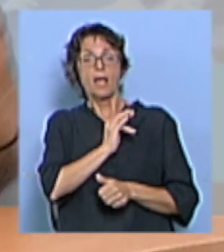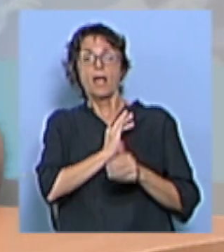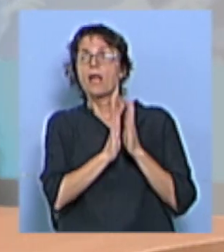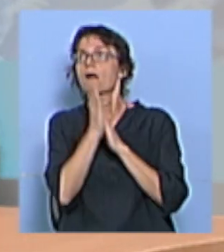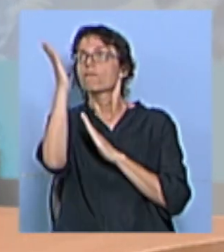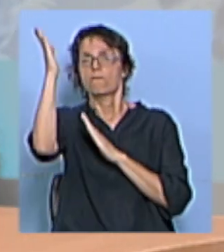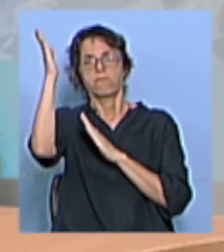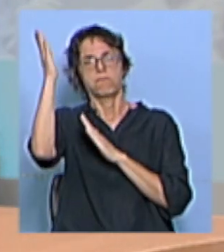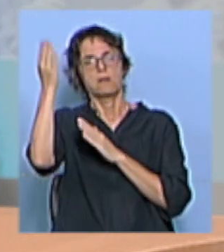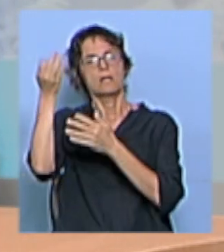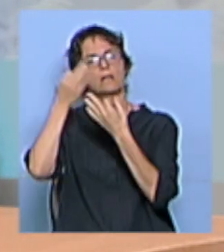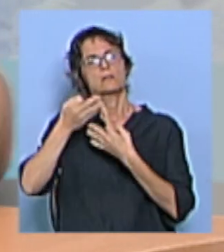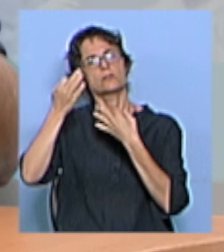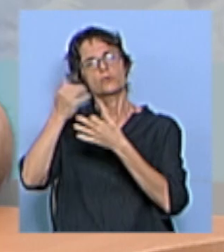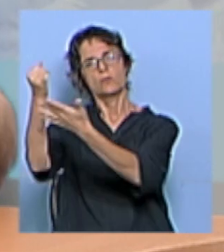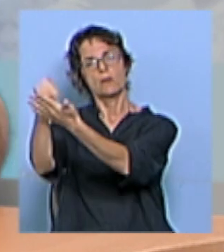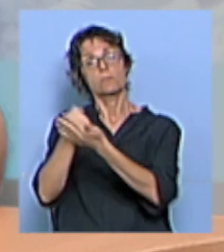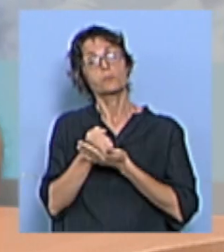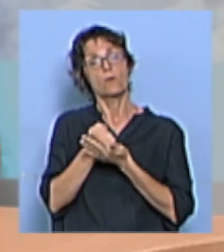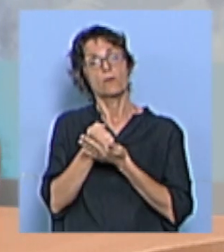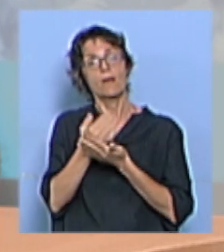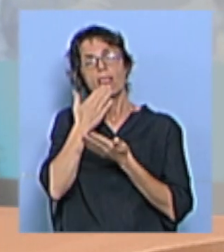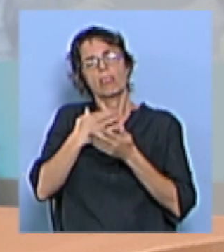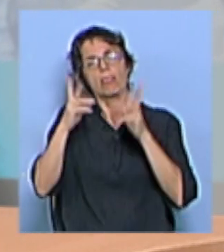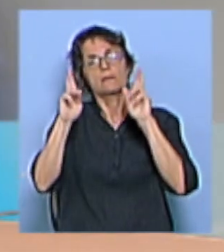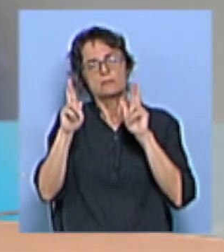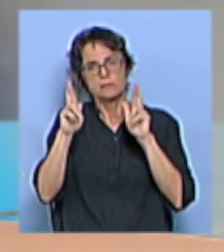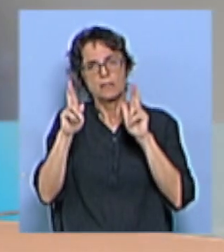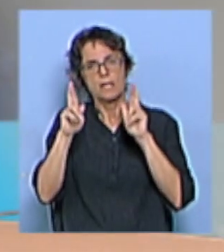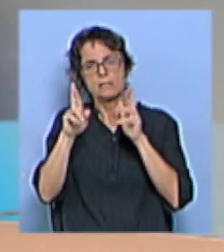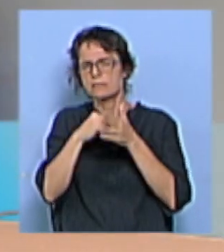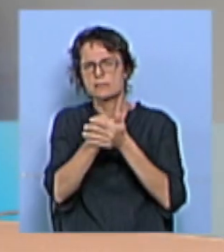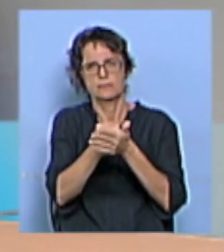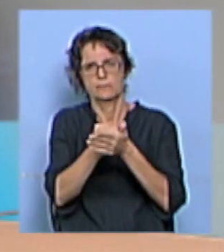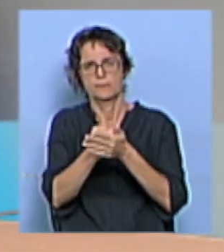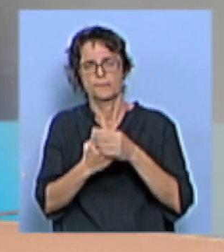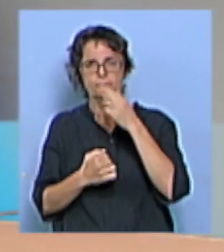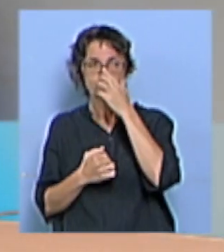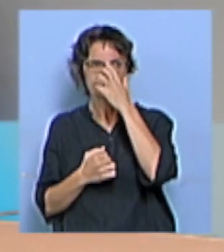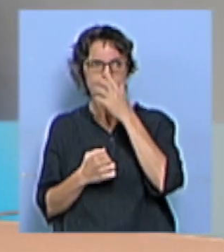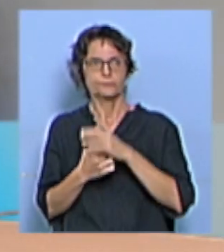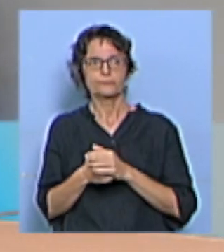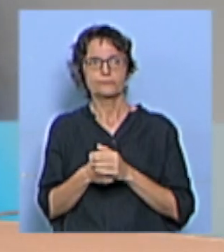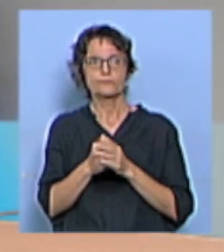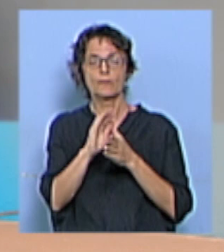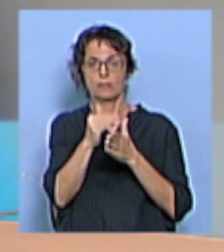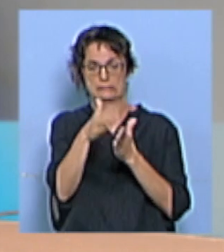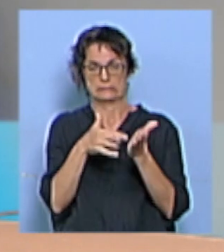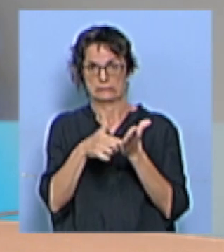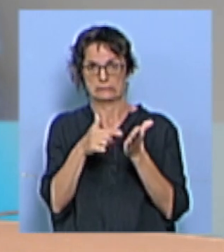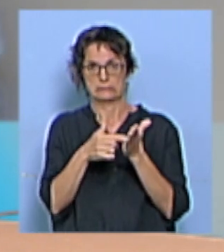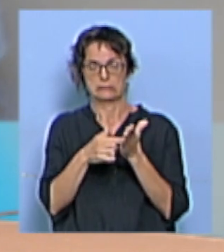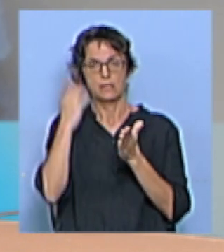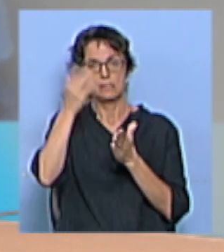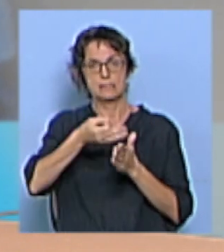auxílio realmente e a esperança. Claro. E, por fim, o São Paulo aos Romanos faz aqui um